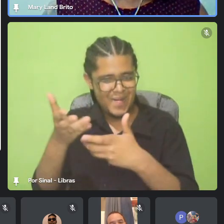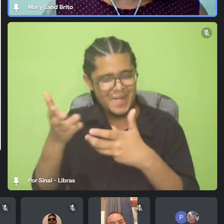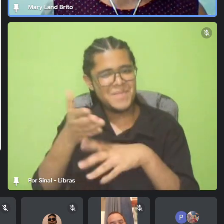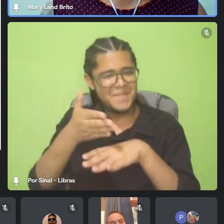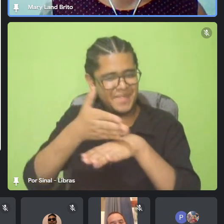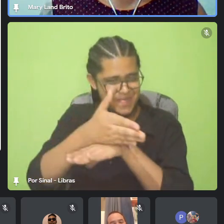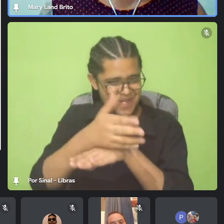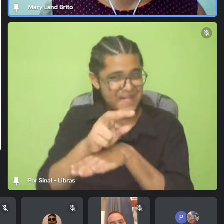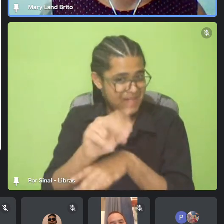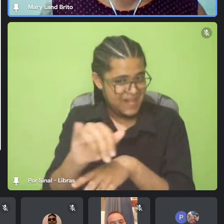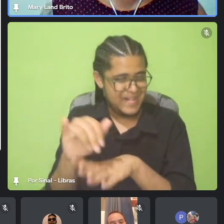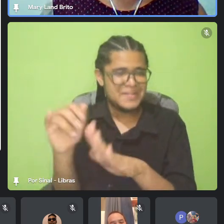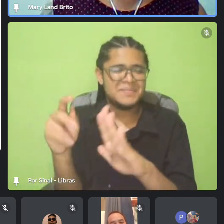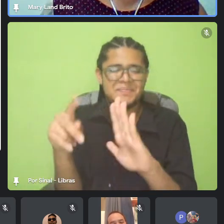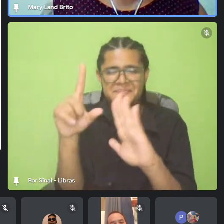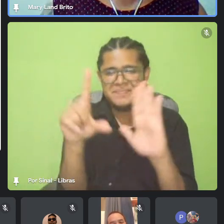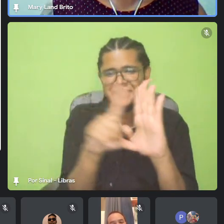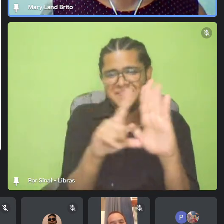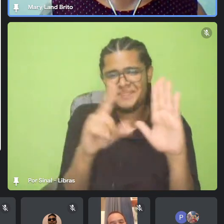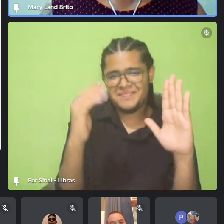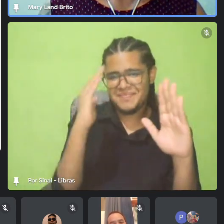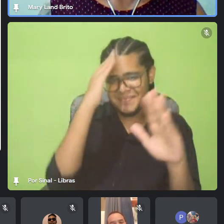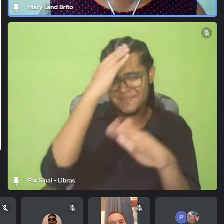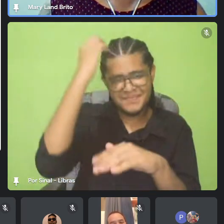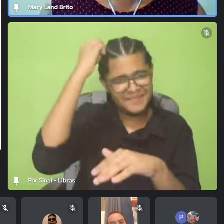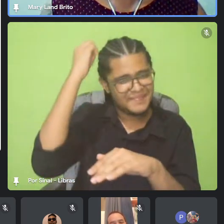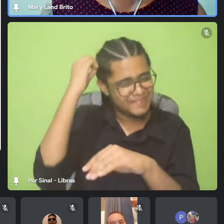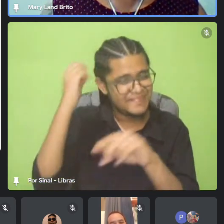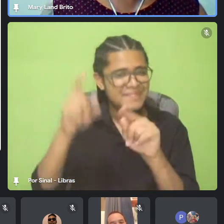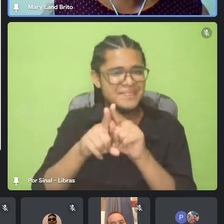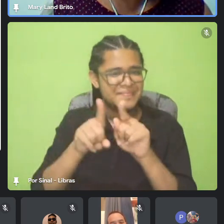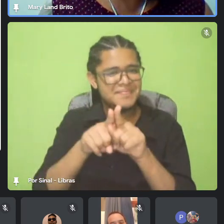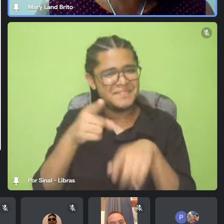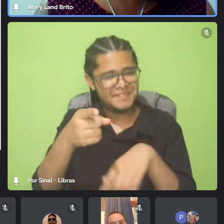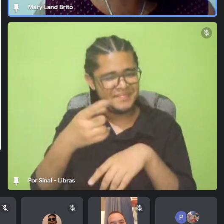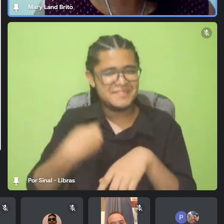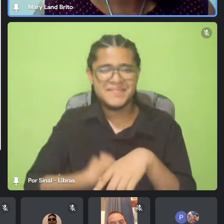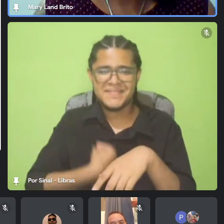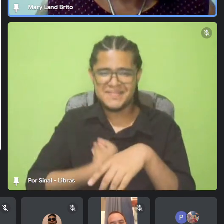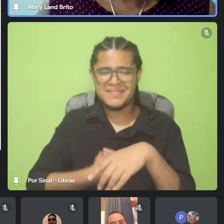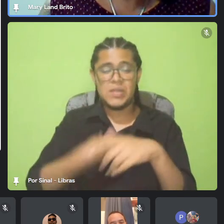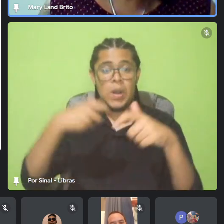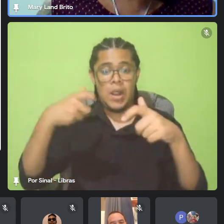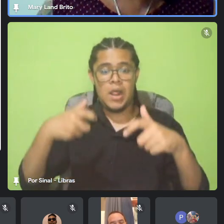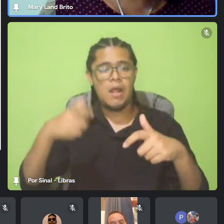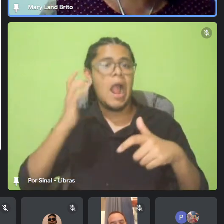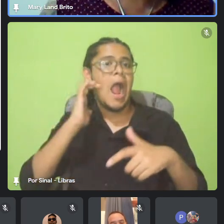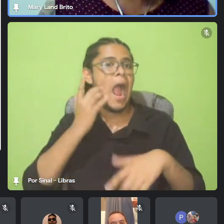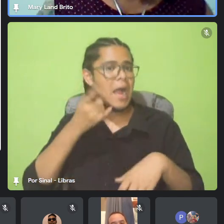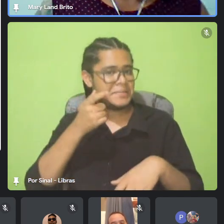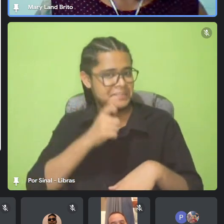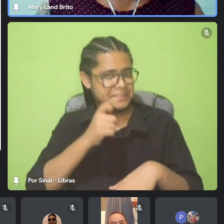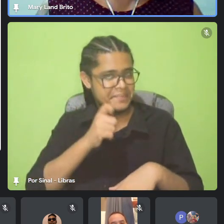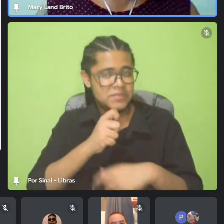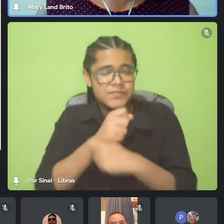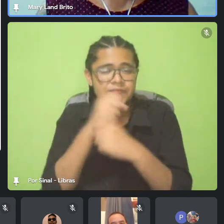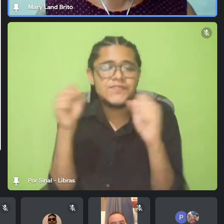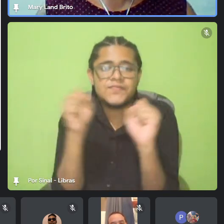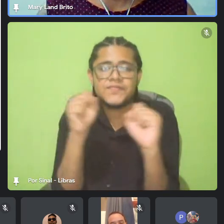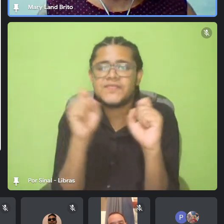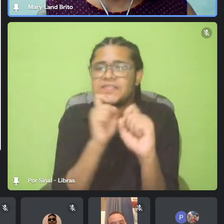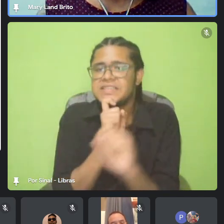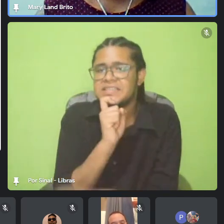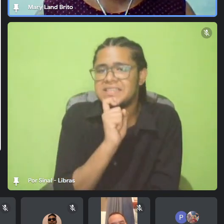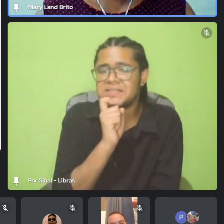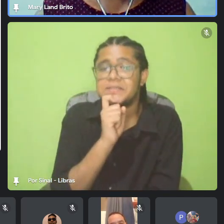e deve estar num friozinho bom aí. São Jorge, chega a um soninho bom. E Romulo que trouxe também